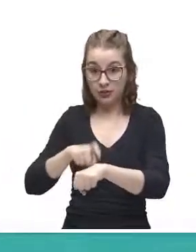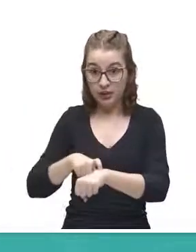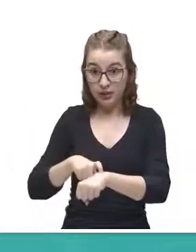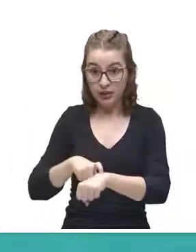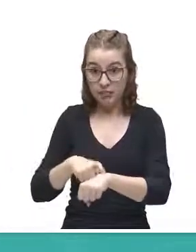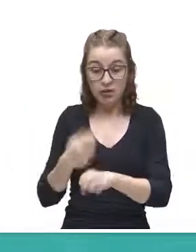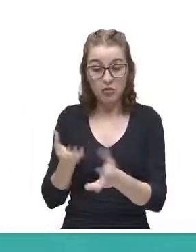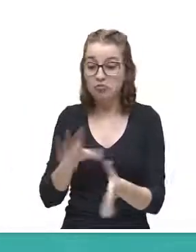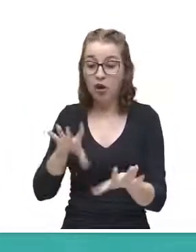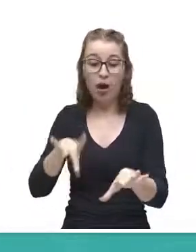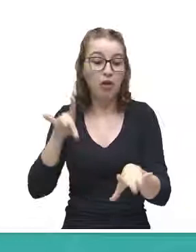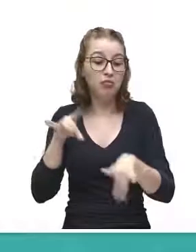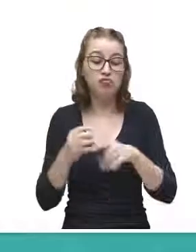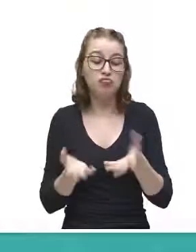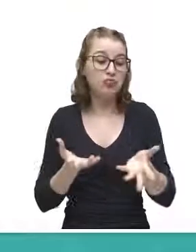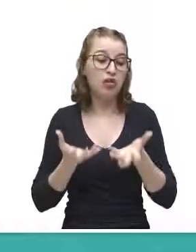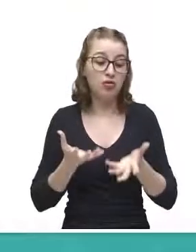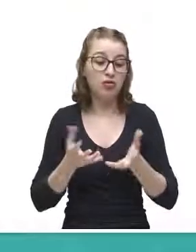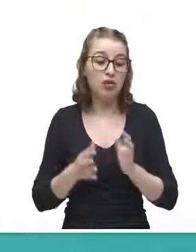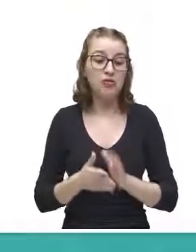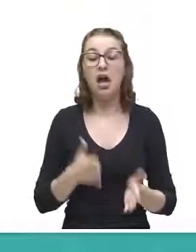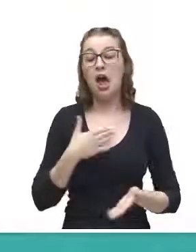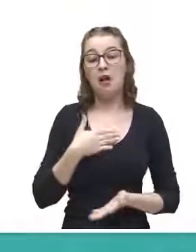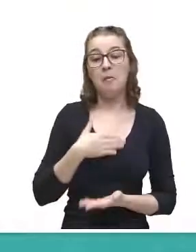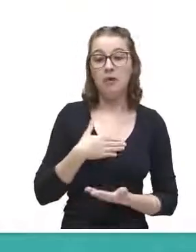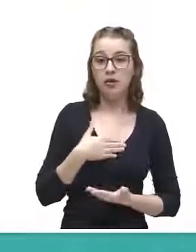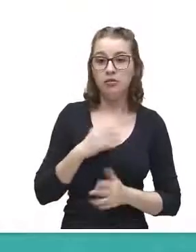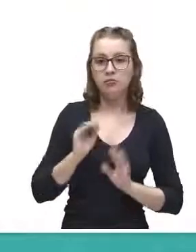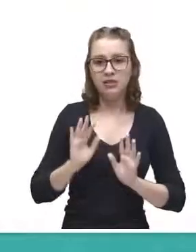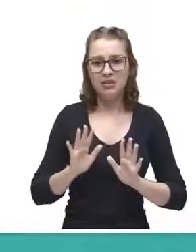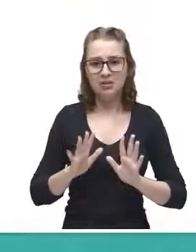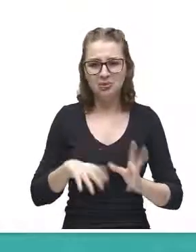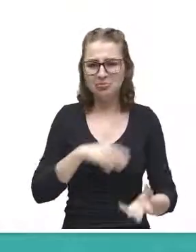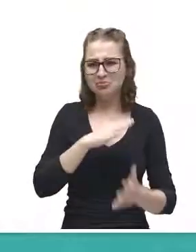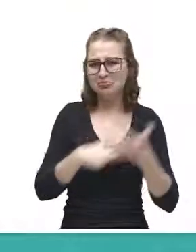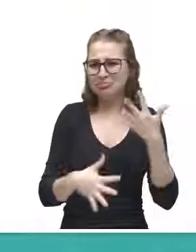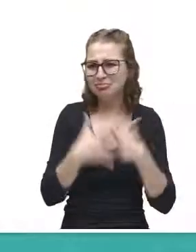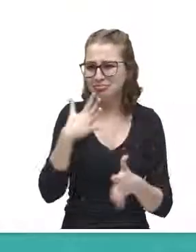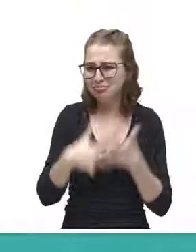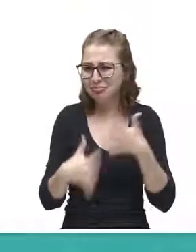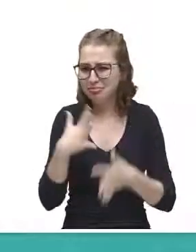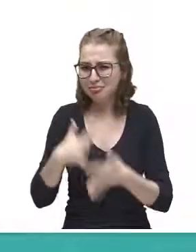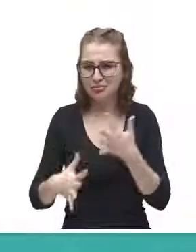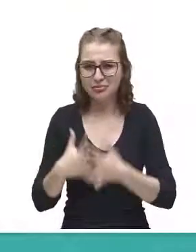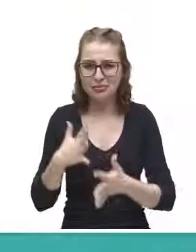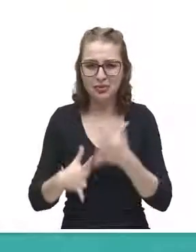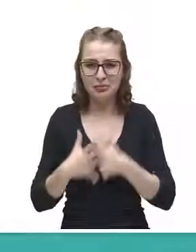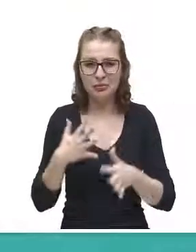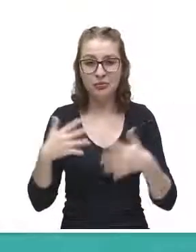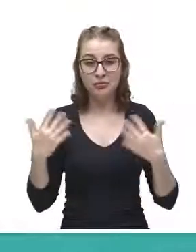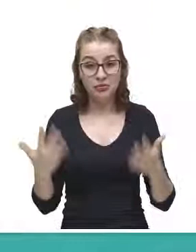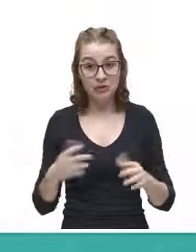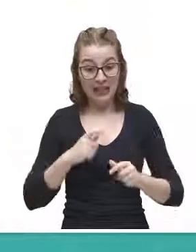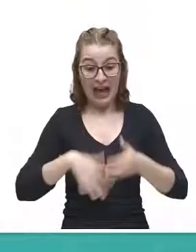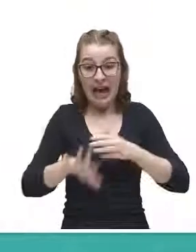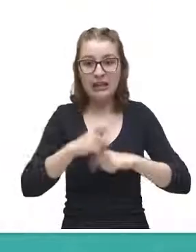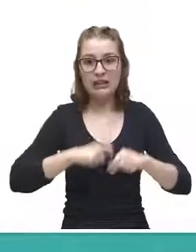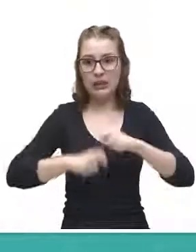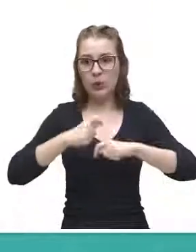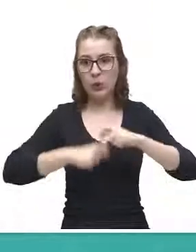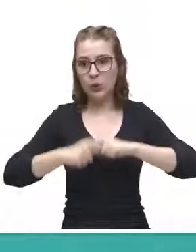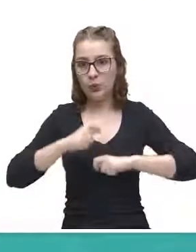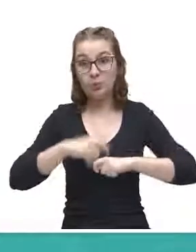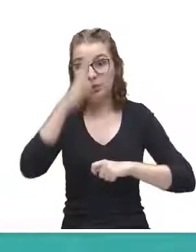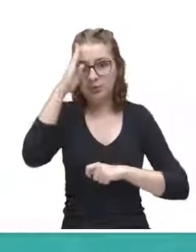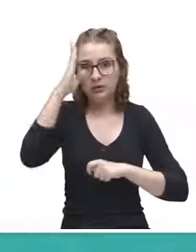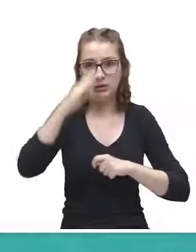E normalmente aí acabava se formando um caos, principalmente na parte econômica, ok? Agora, a gente vai